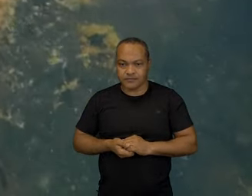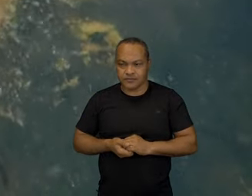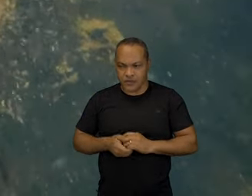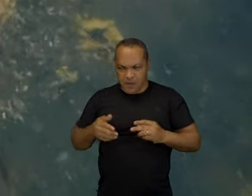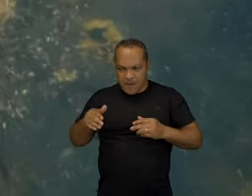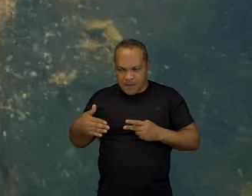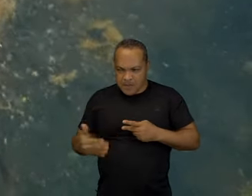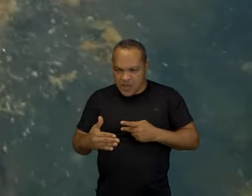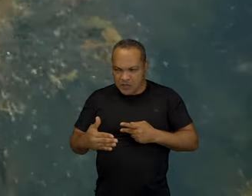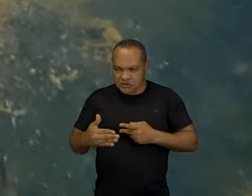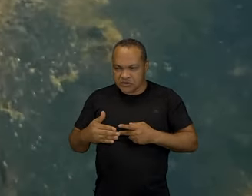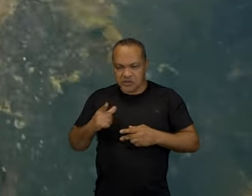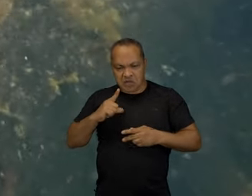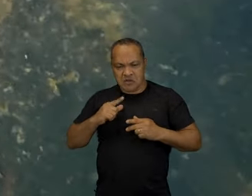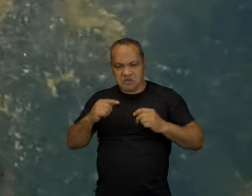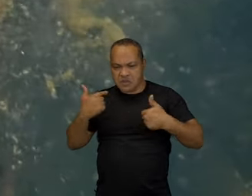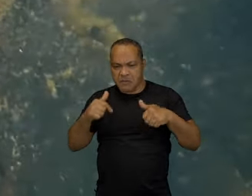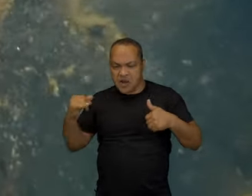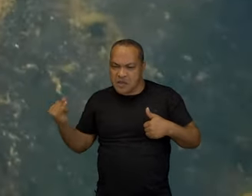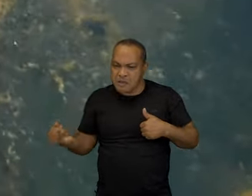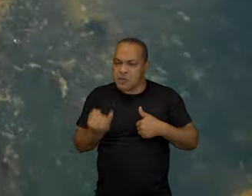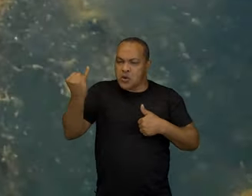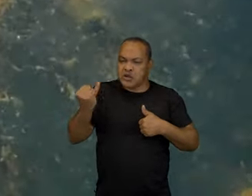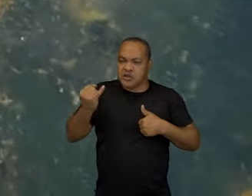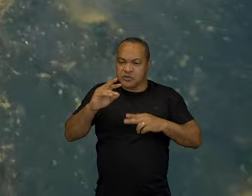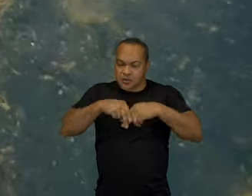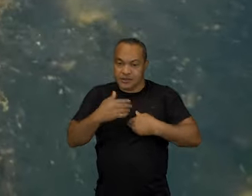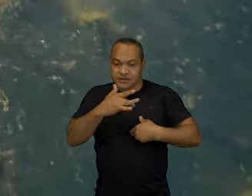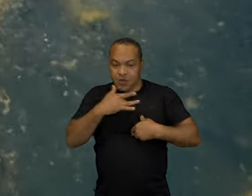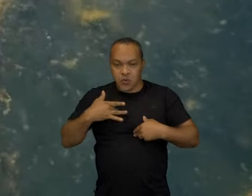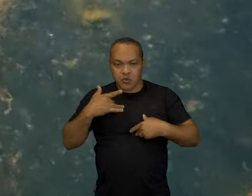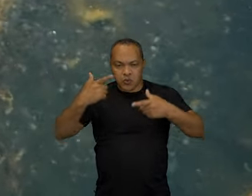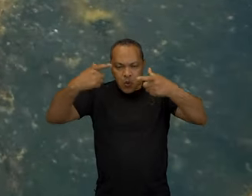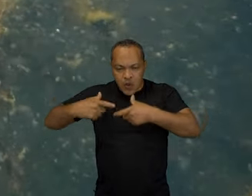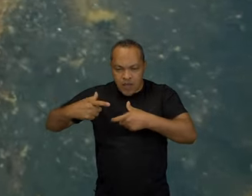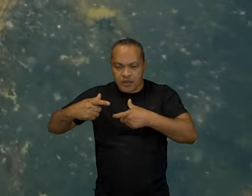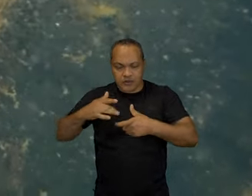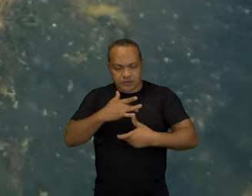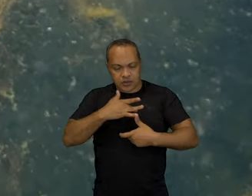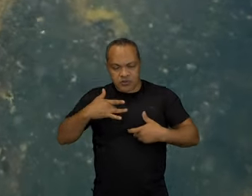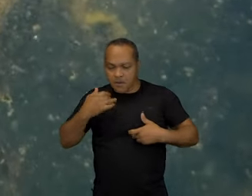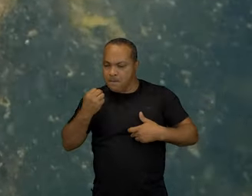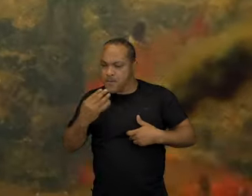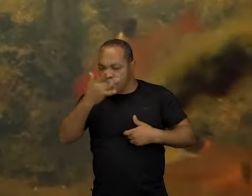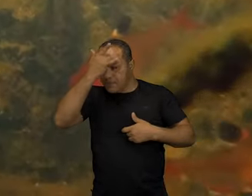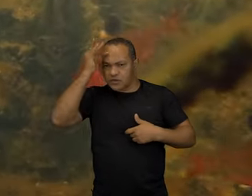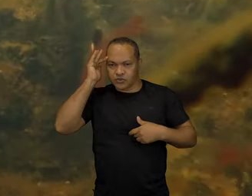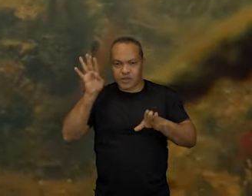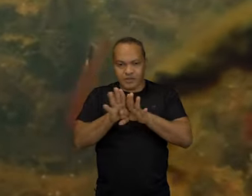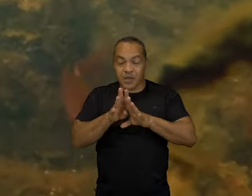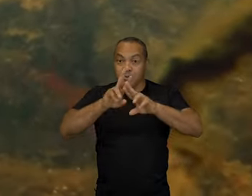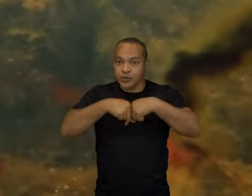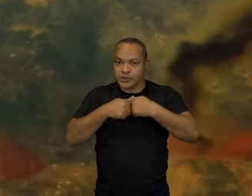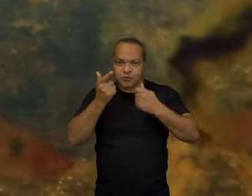Os peixes desempenham funções importantes para a saúde do ambiente e para o bem-estar dos seres humanos. E